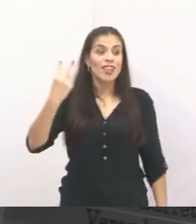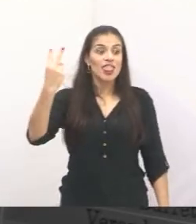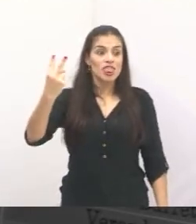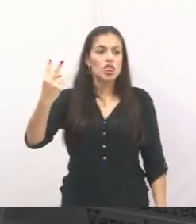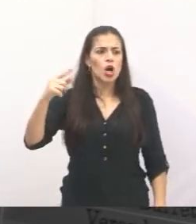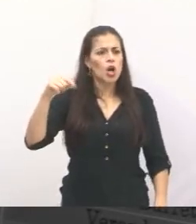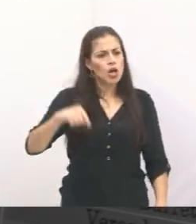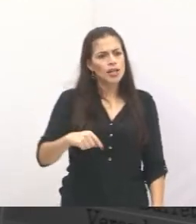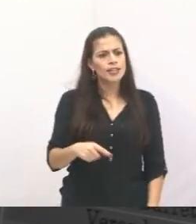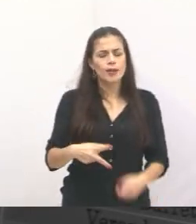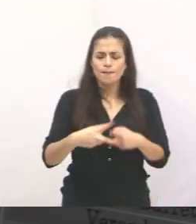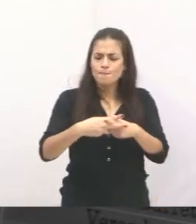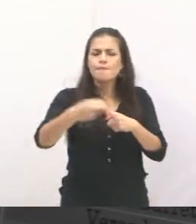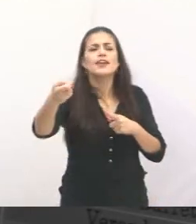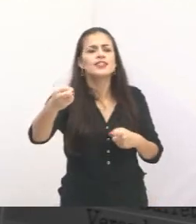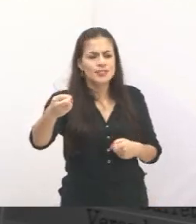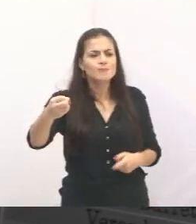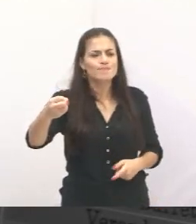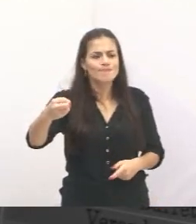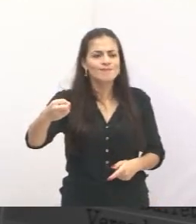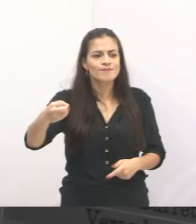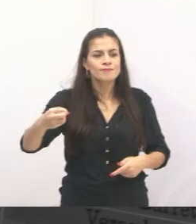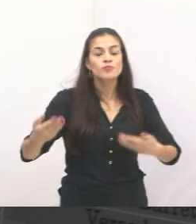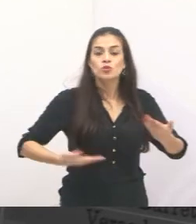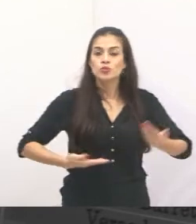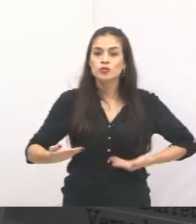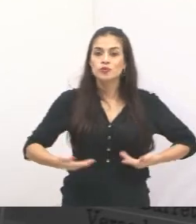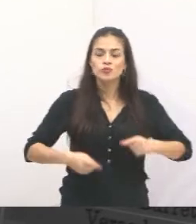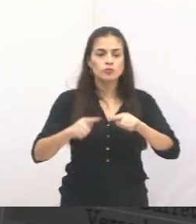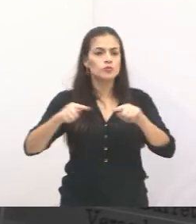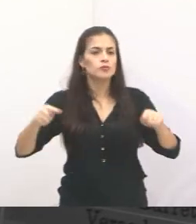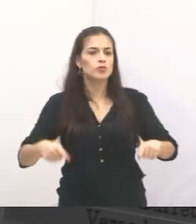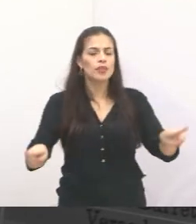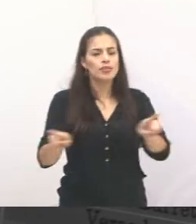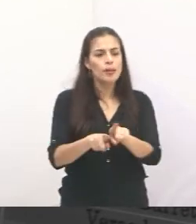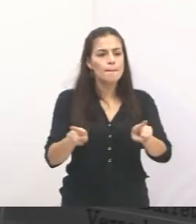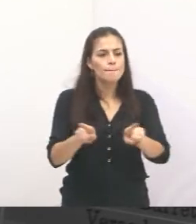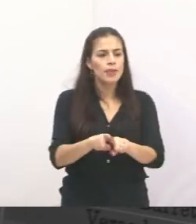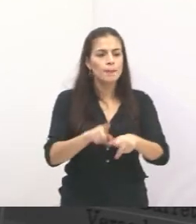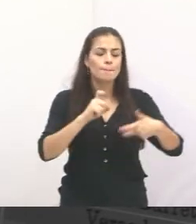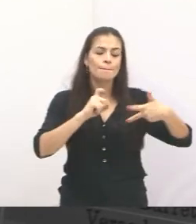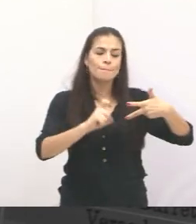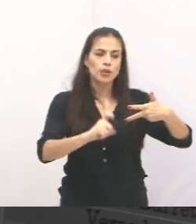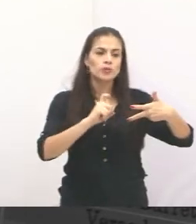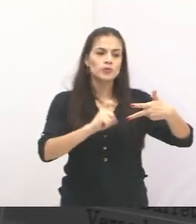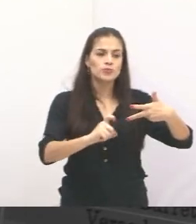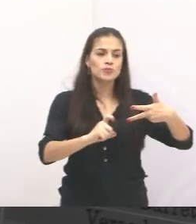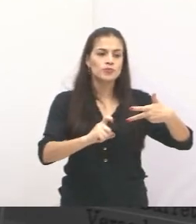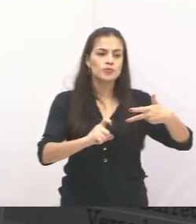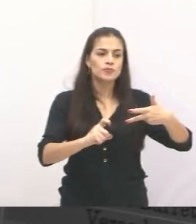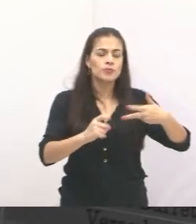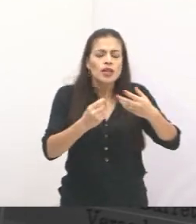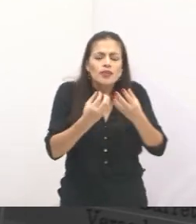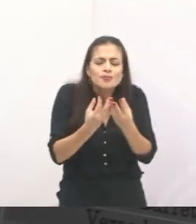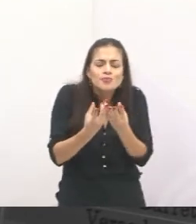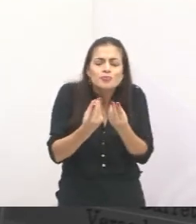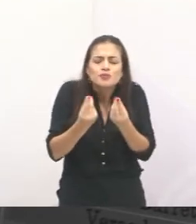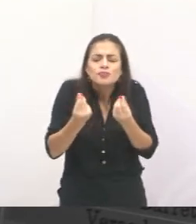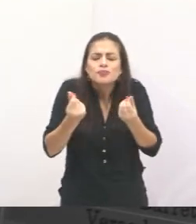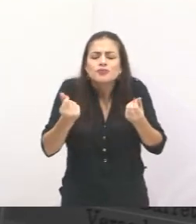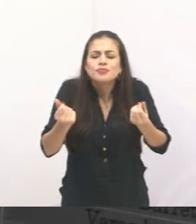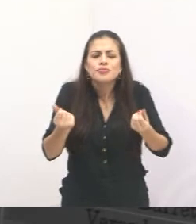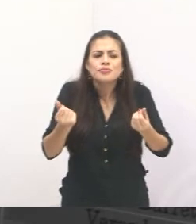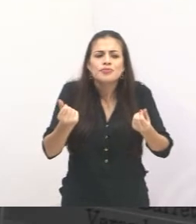dos servidores públicos, uma grande vitória também para o Poder Executivo, que teve a sensibilidade, através do prefeito,